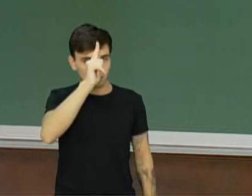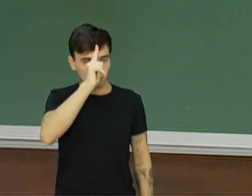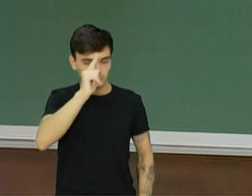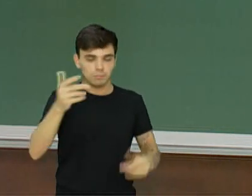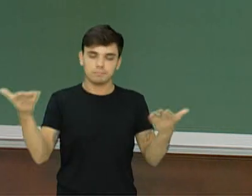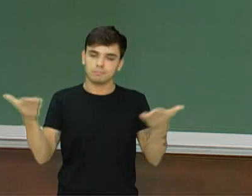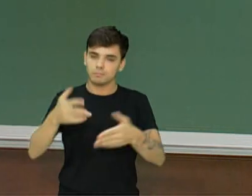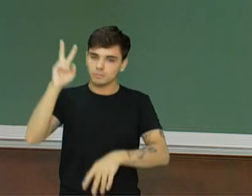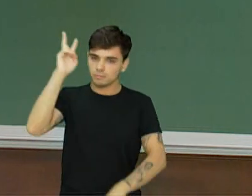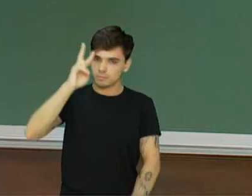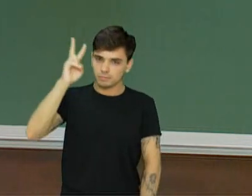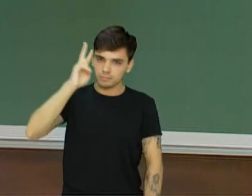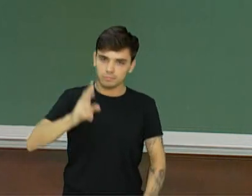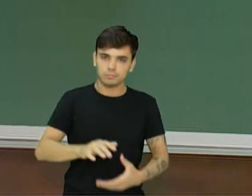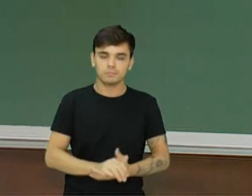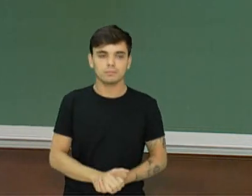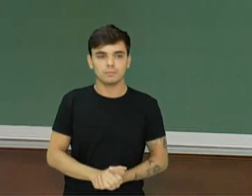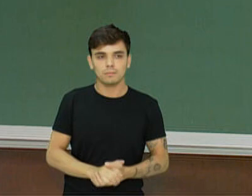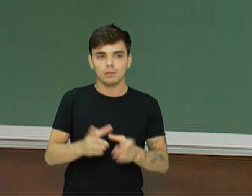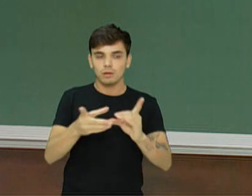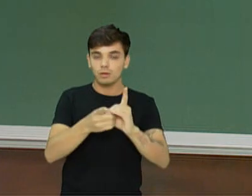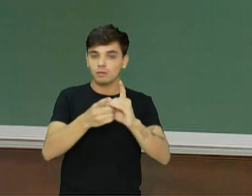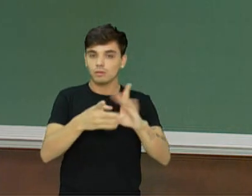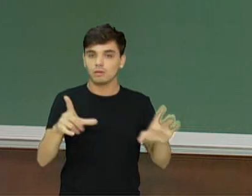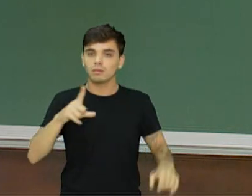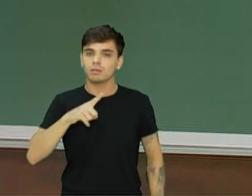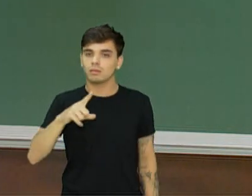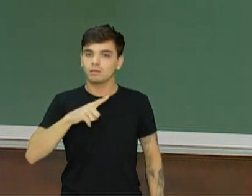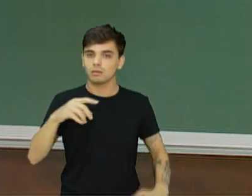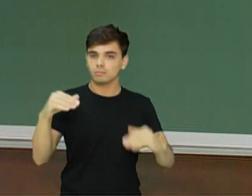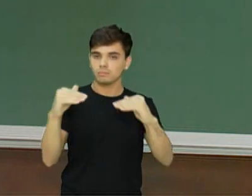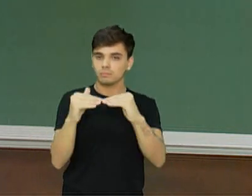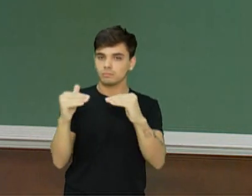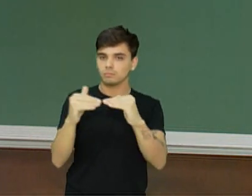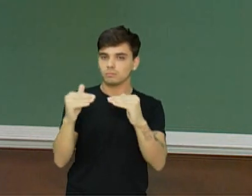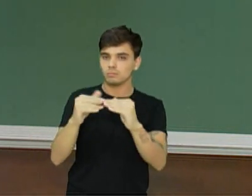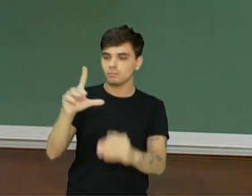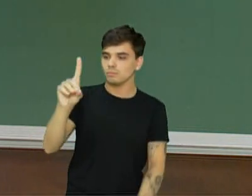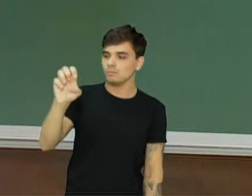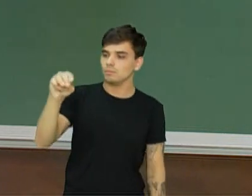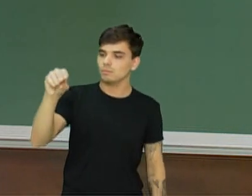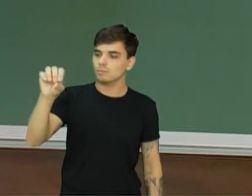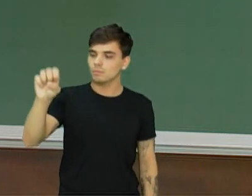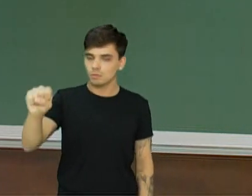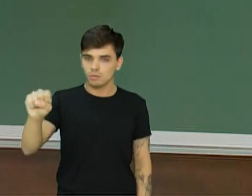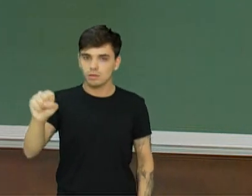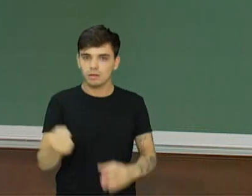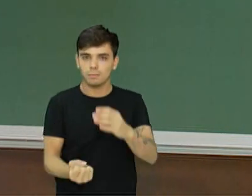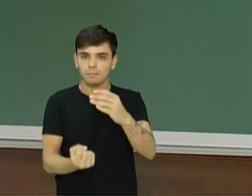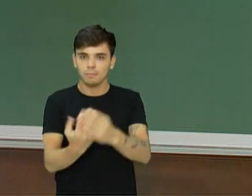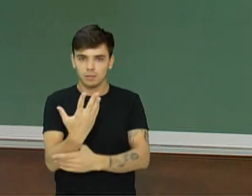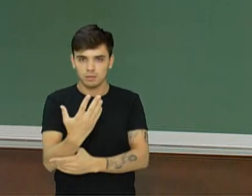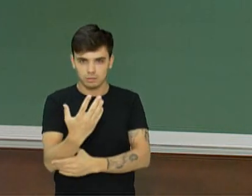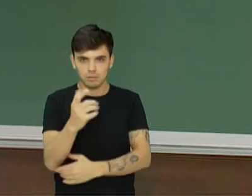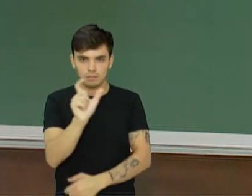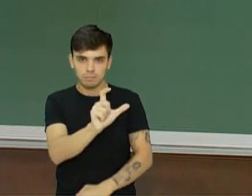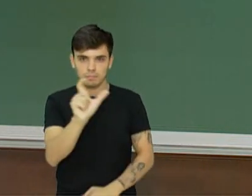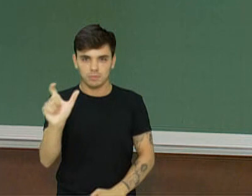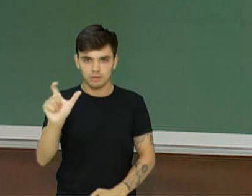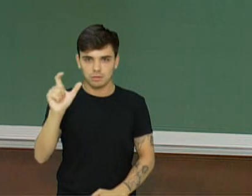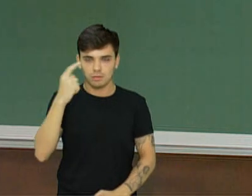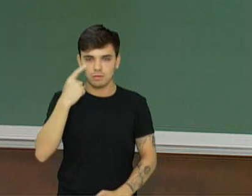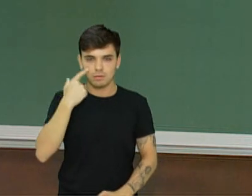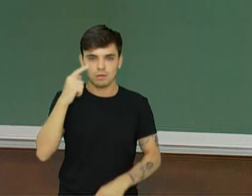vai relembrar isso. Democracia tem a ver com a ideia de demos, né? Isso aí é a formação da palavra. Demos